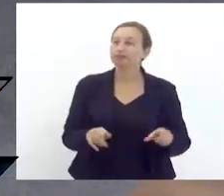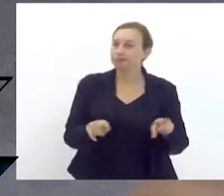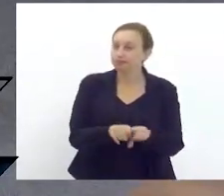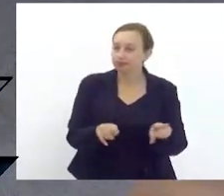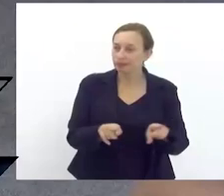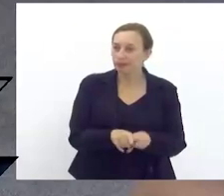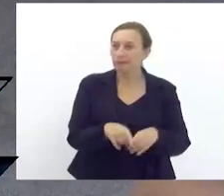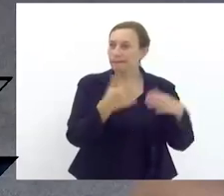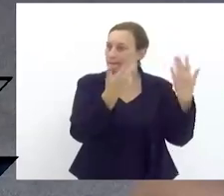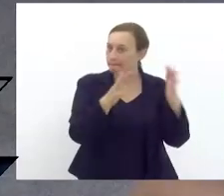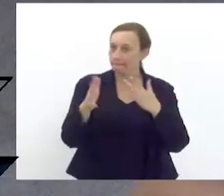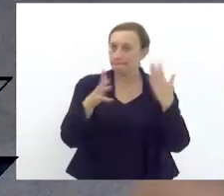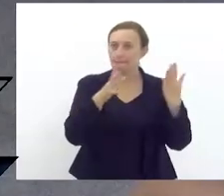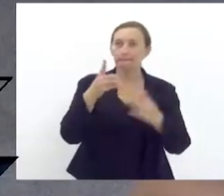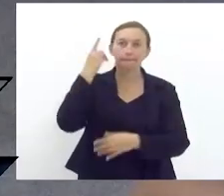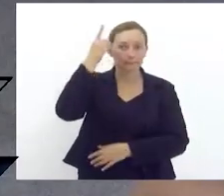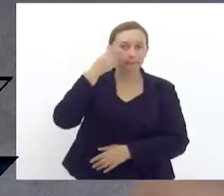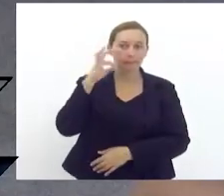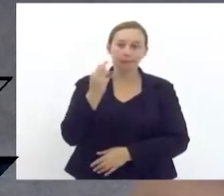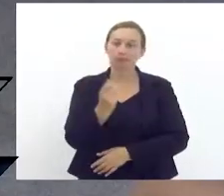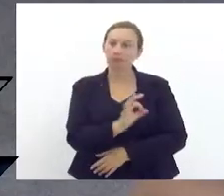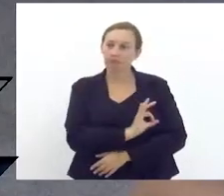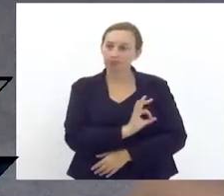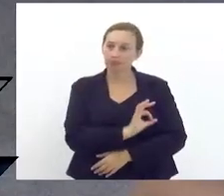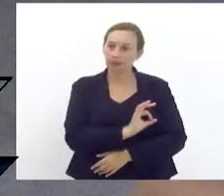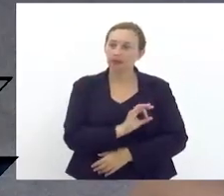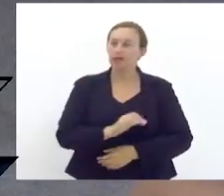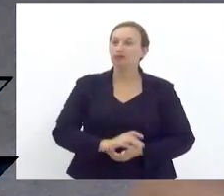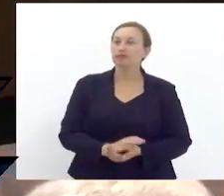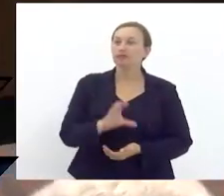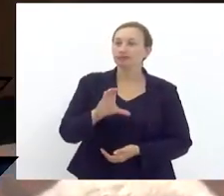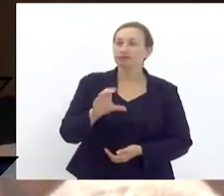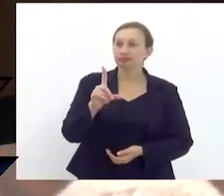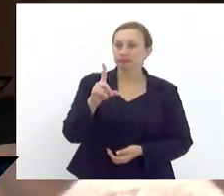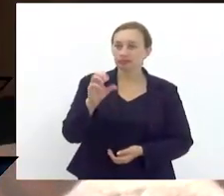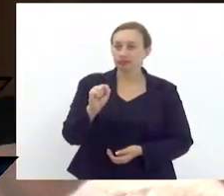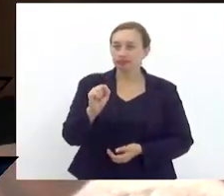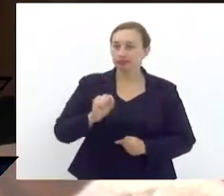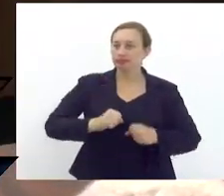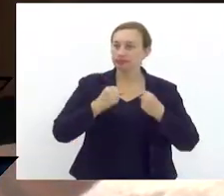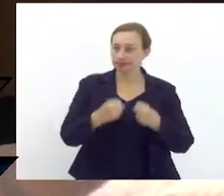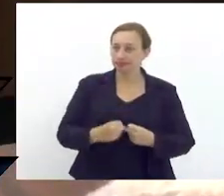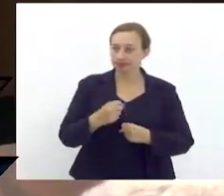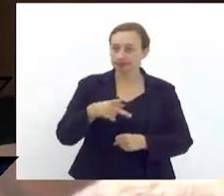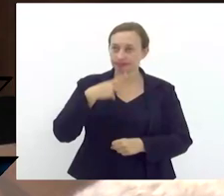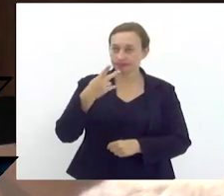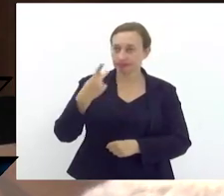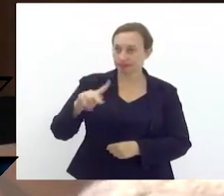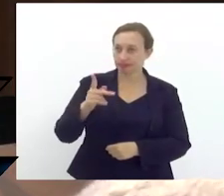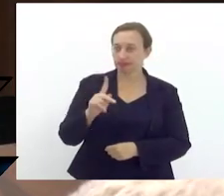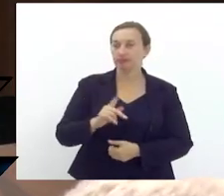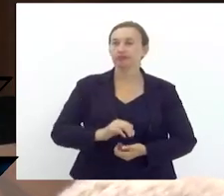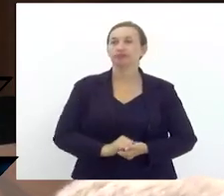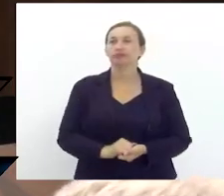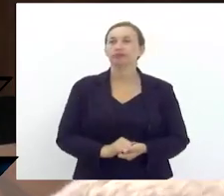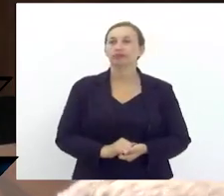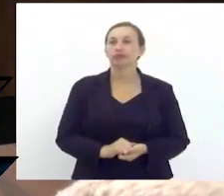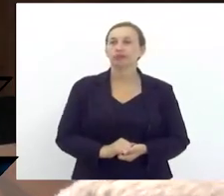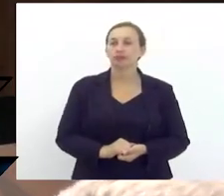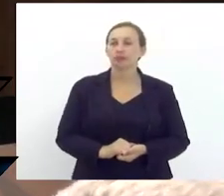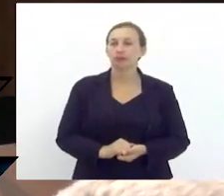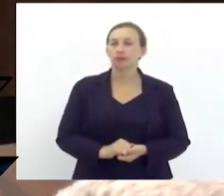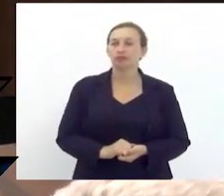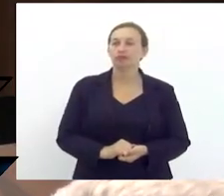aplaudo deputada Marta a posição do Carlos Lupi muito firme Aliás não era desesperar outra coisa